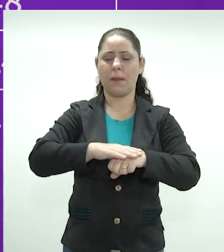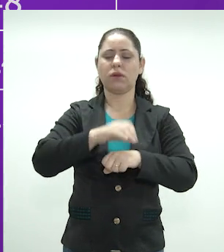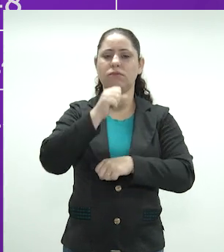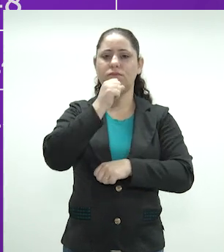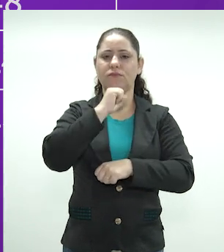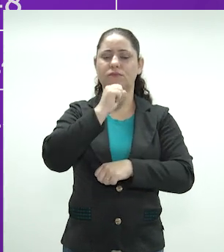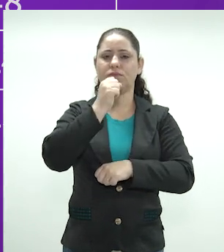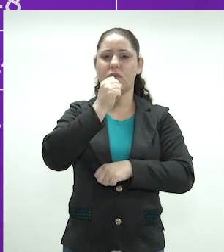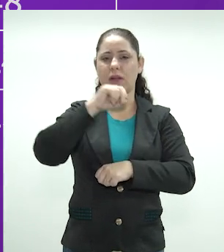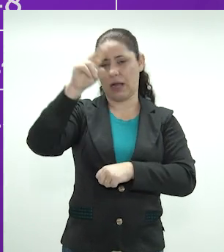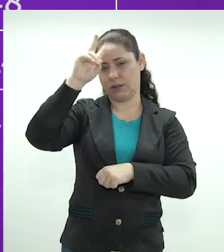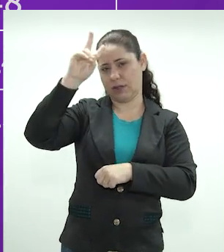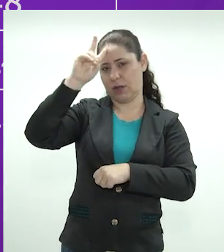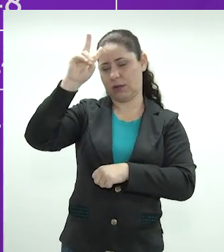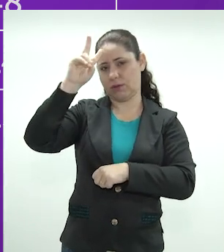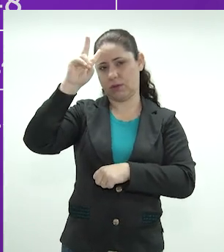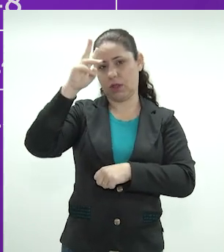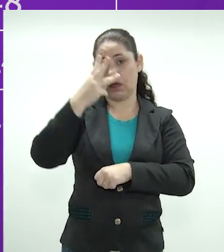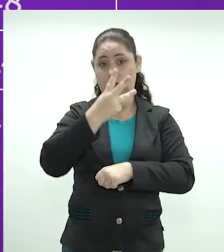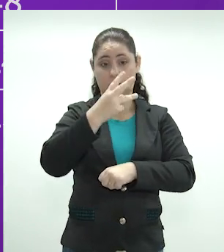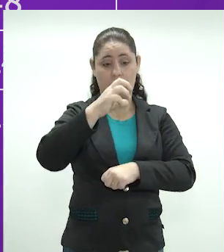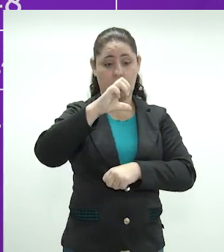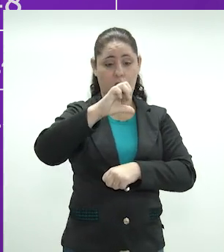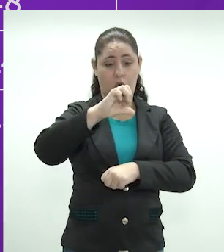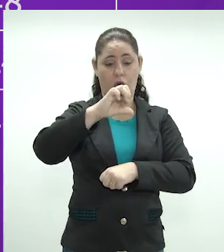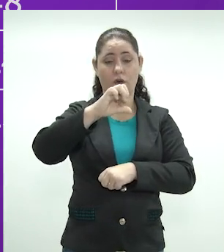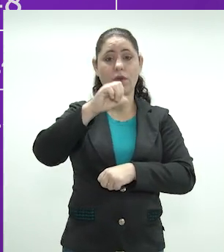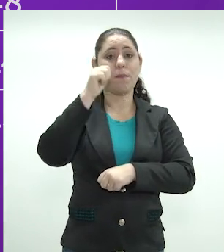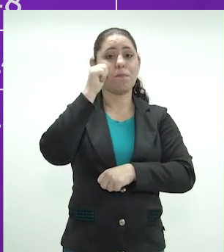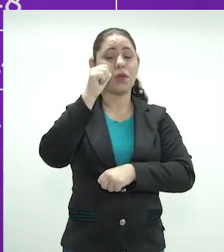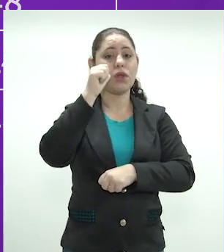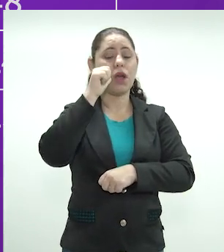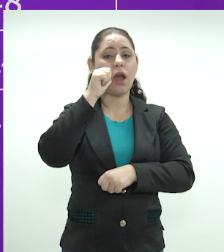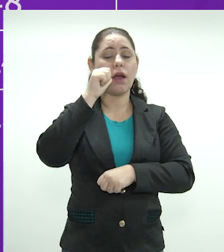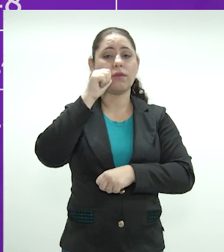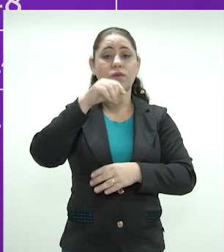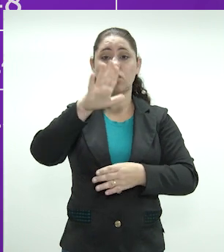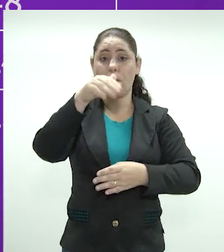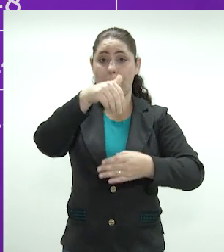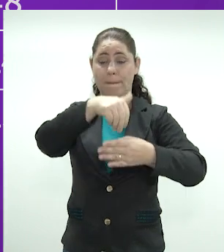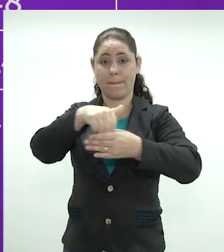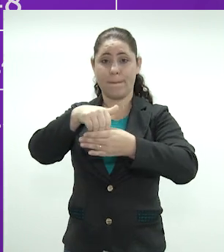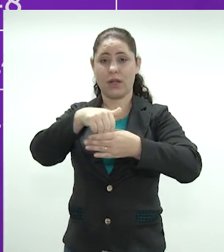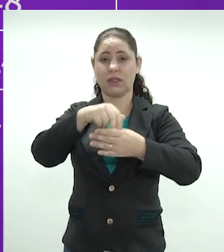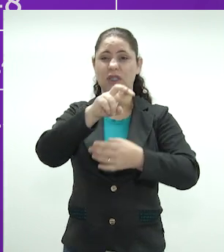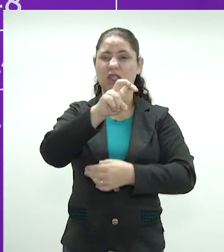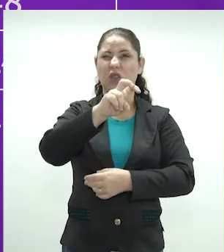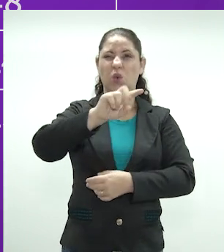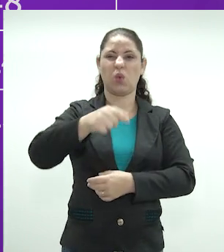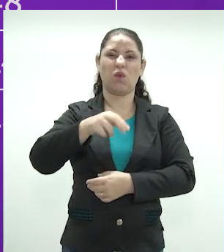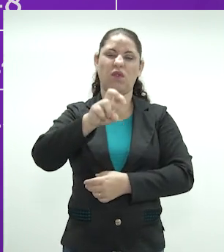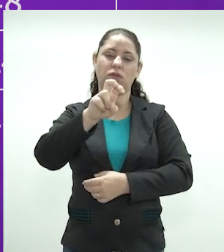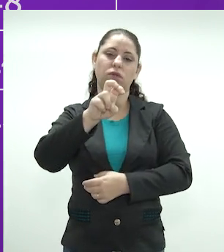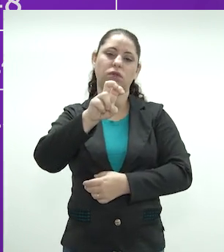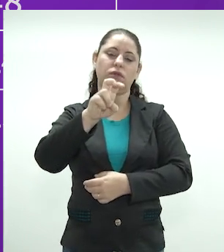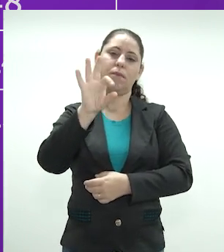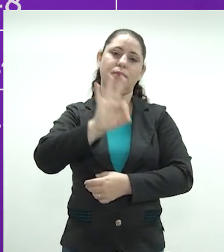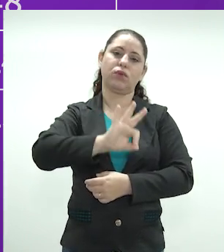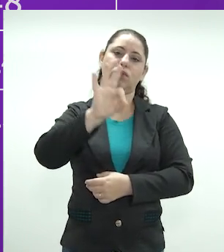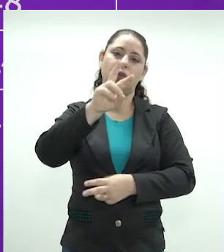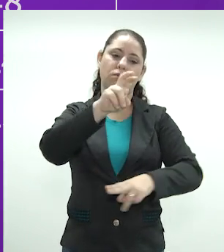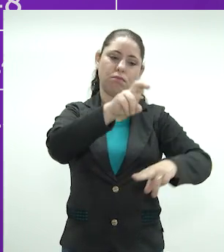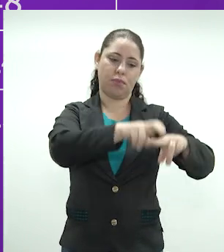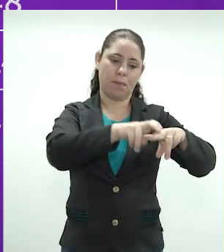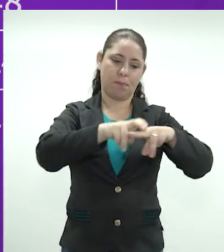mais antigo da série histórica, 39 mulheres foram eleitas, o equivalente a 5,5%